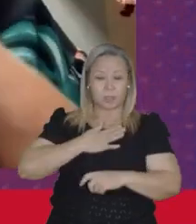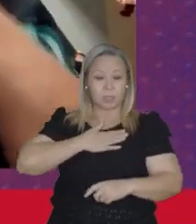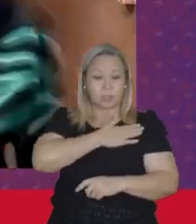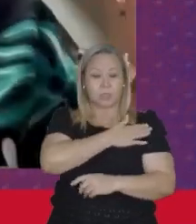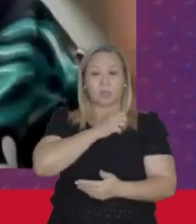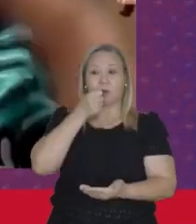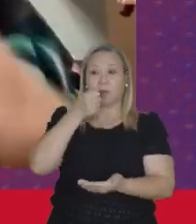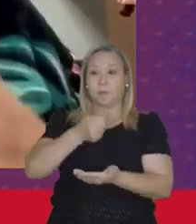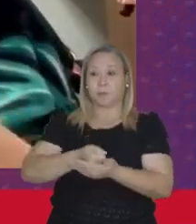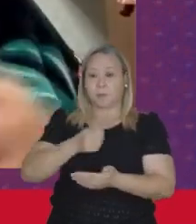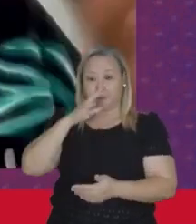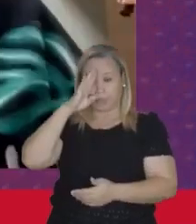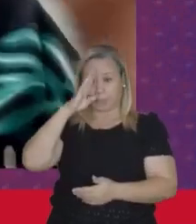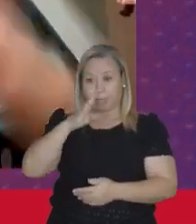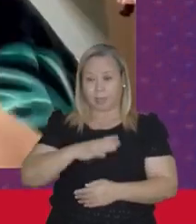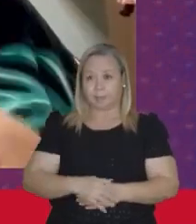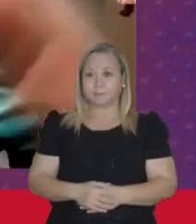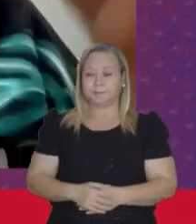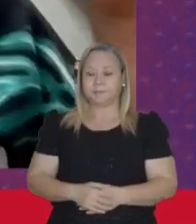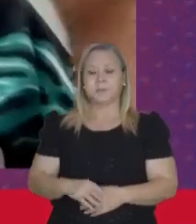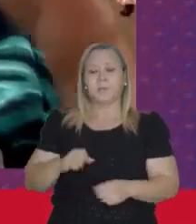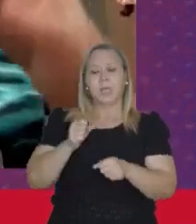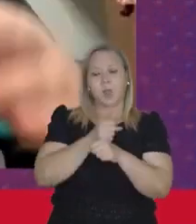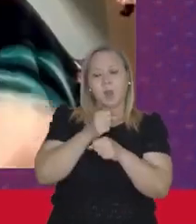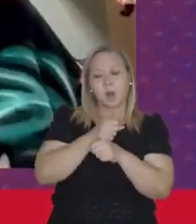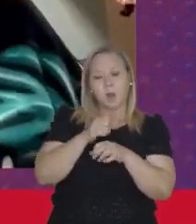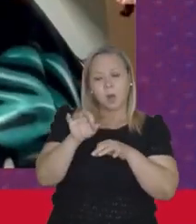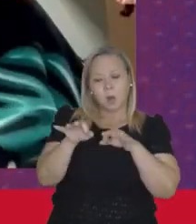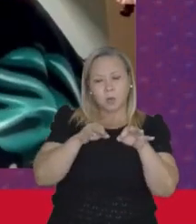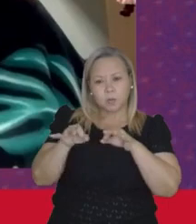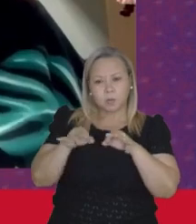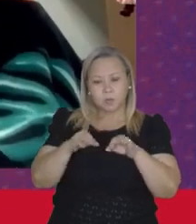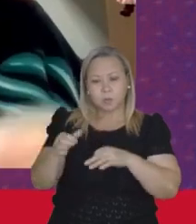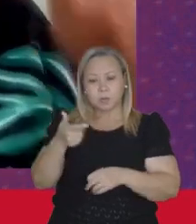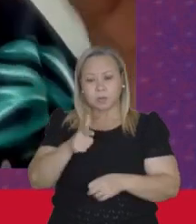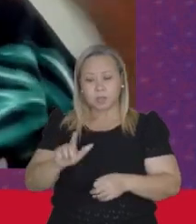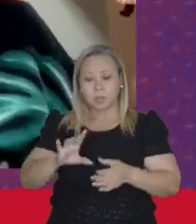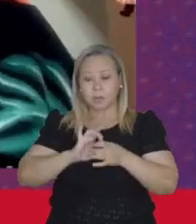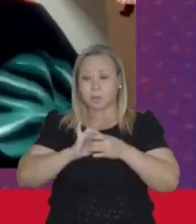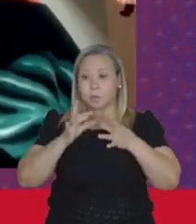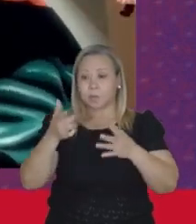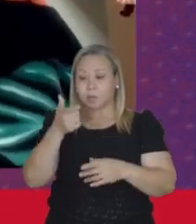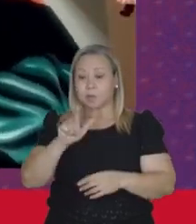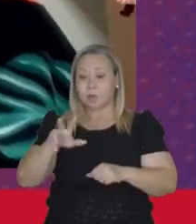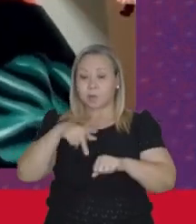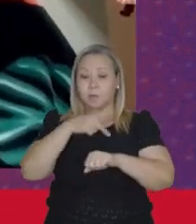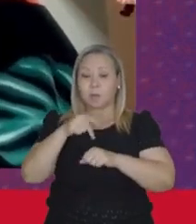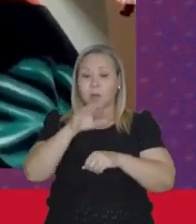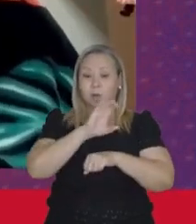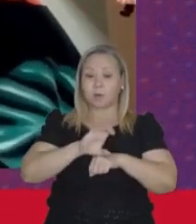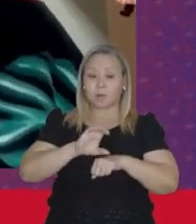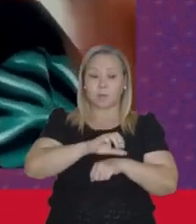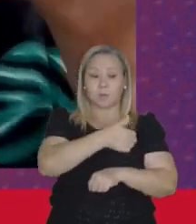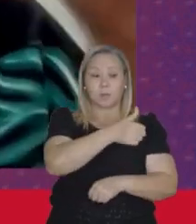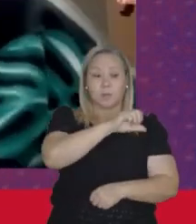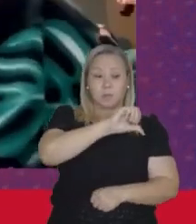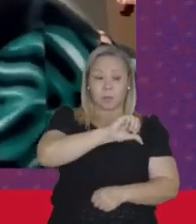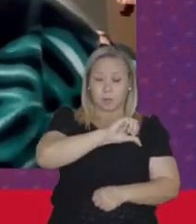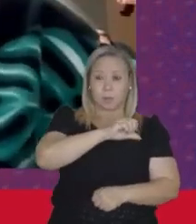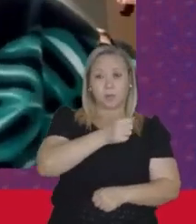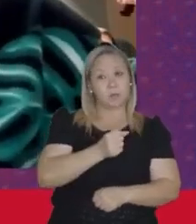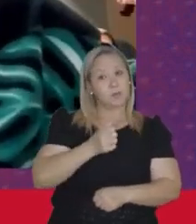também construíram o processo de redemocratização do país a partir da Constituição de 1988,